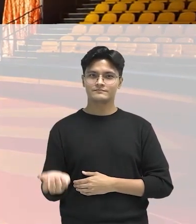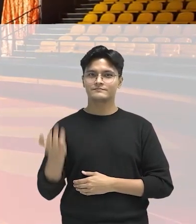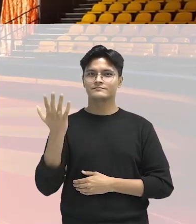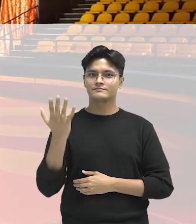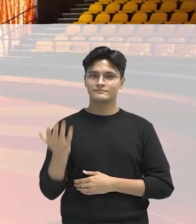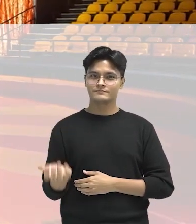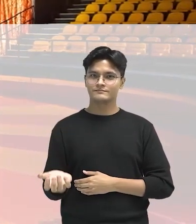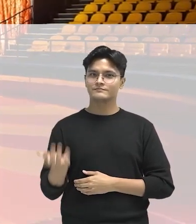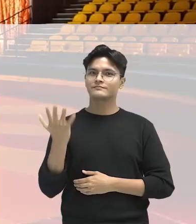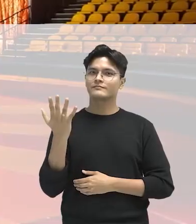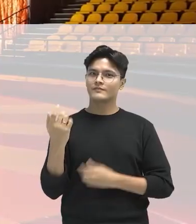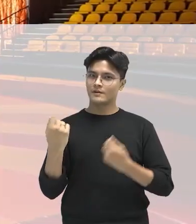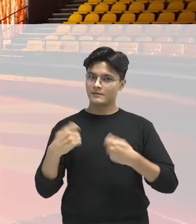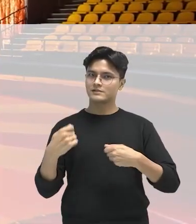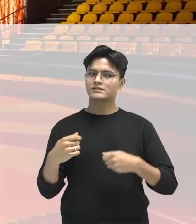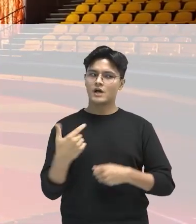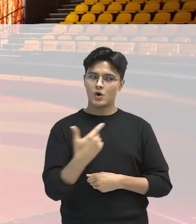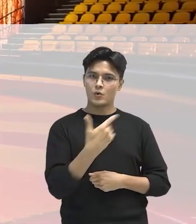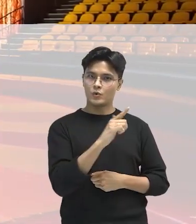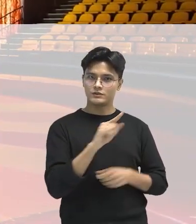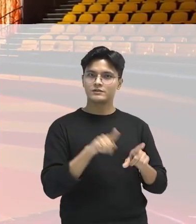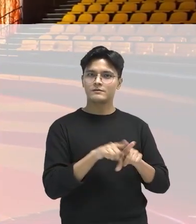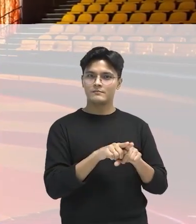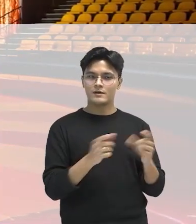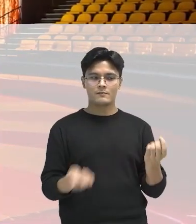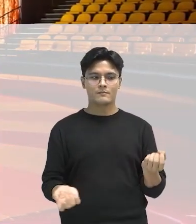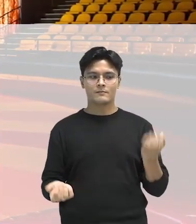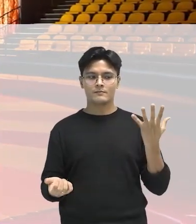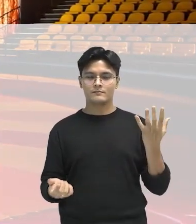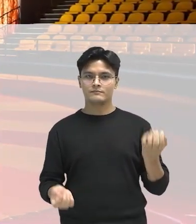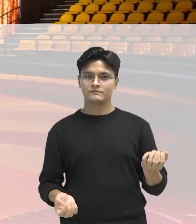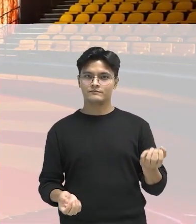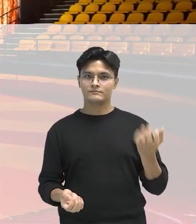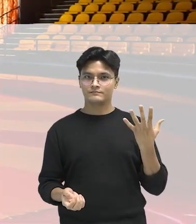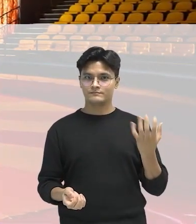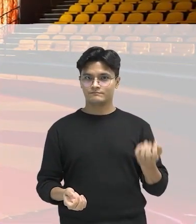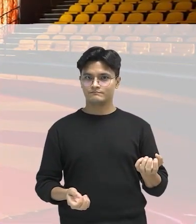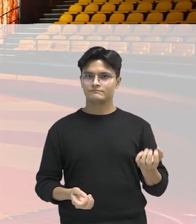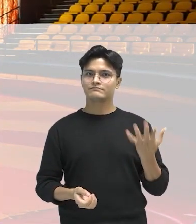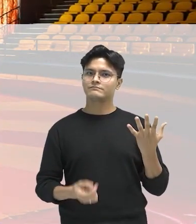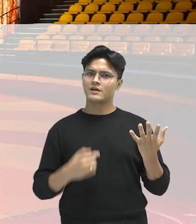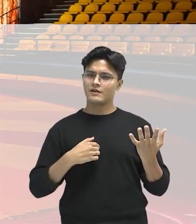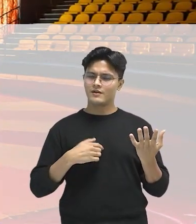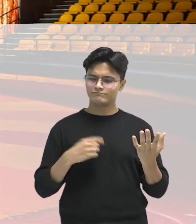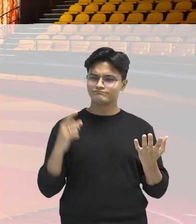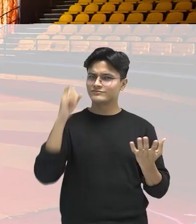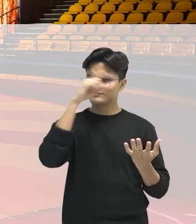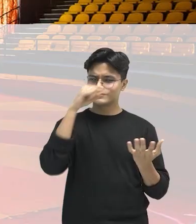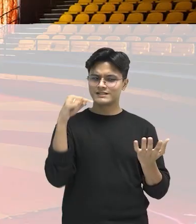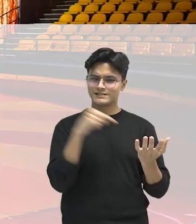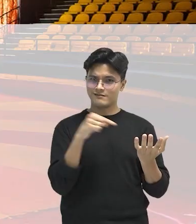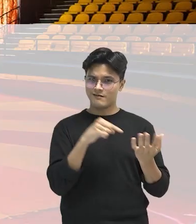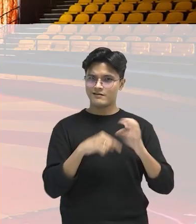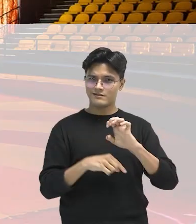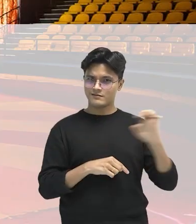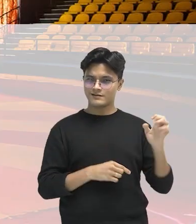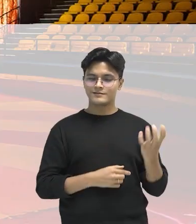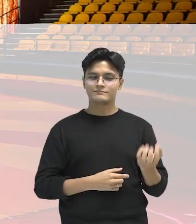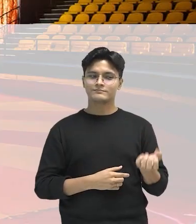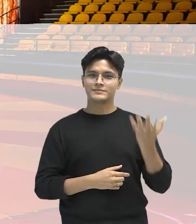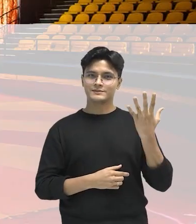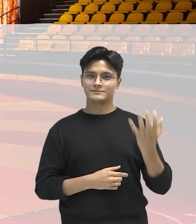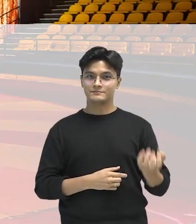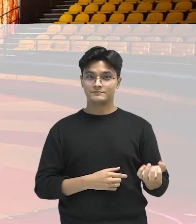direita. Tem que treinar a outra mão também. Treinando a mão esquerda, essa aqui eu tenho dificuldade. Vou falar a verdade para